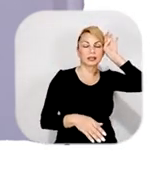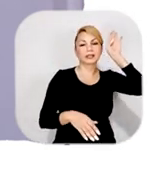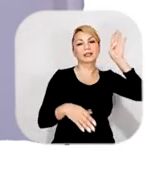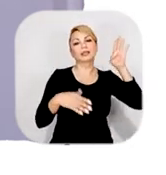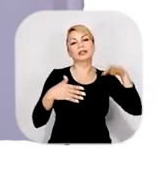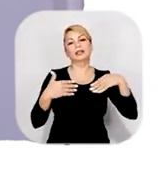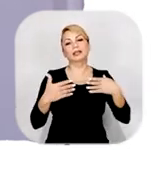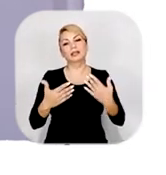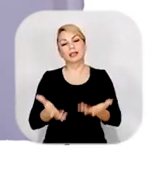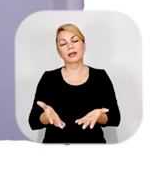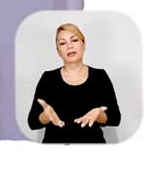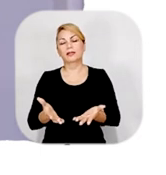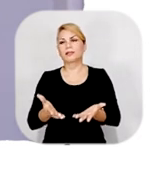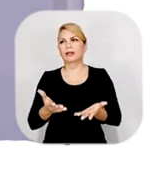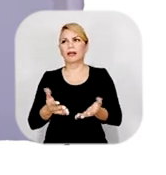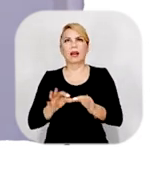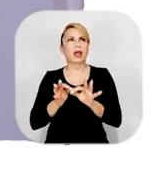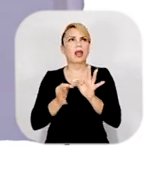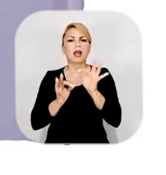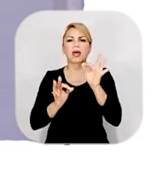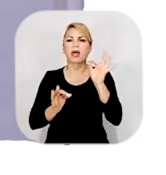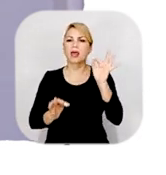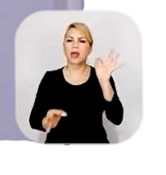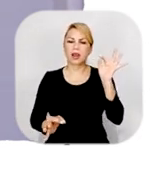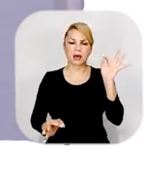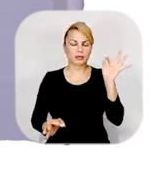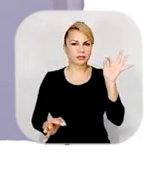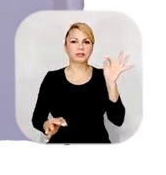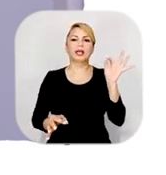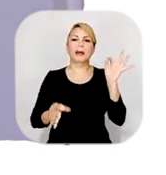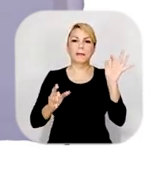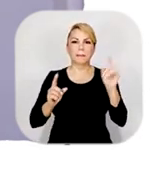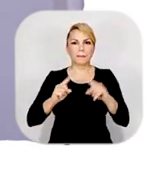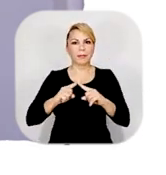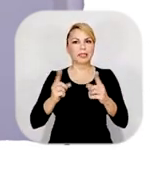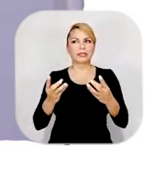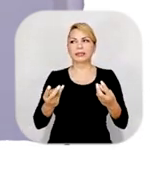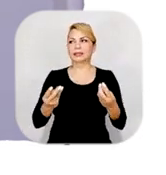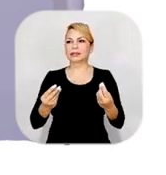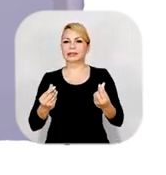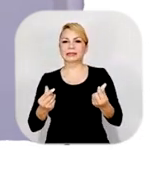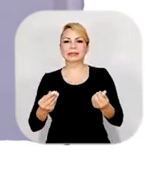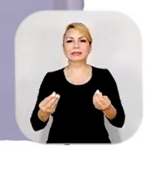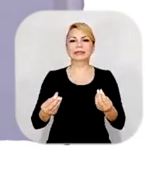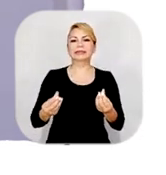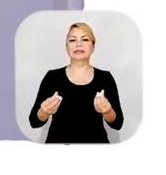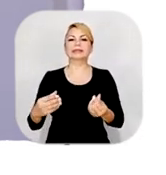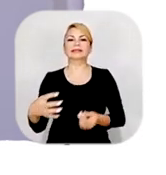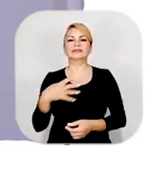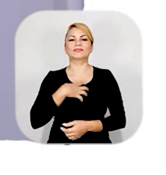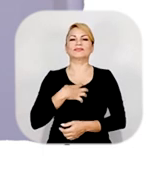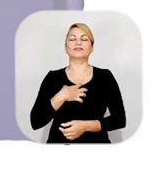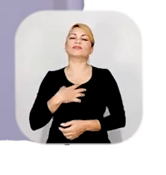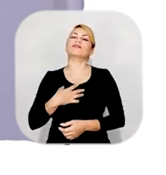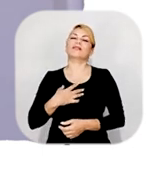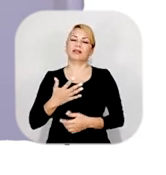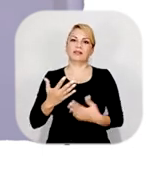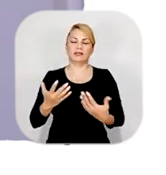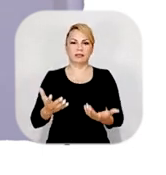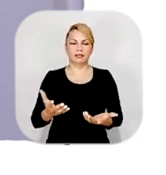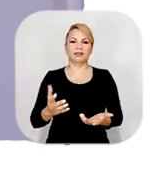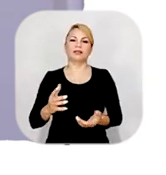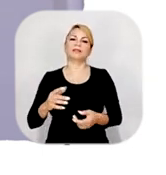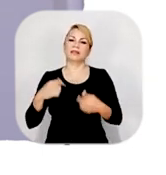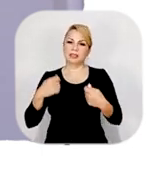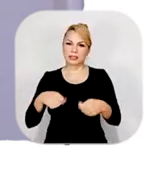é verdade que é muito denso, muito longo e muito, muito envolvente, mas tem que se consagrar um bom tempo